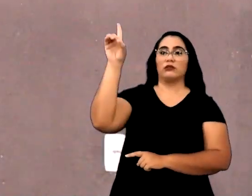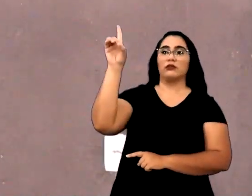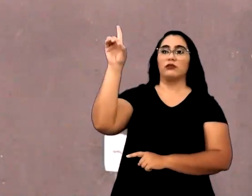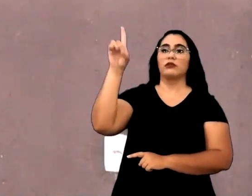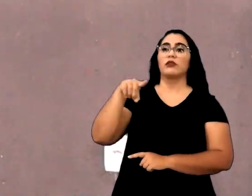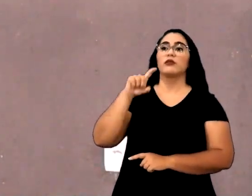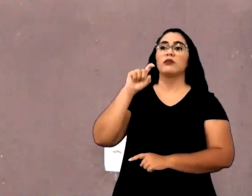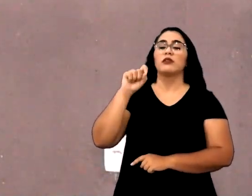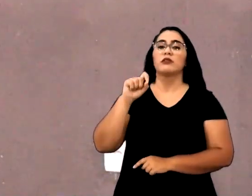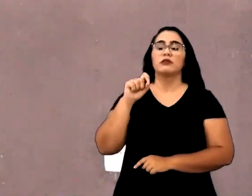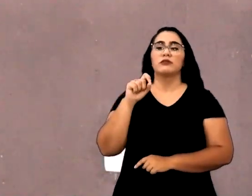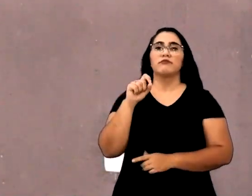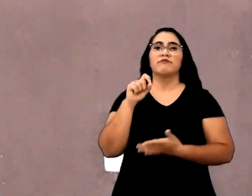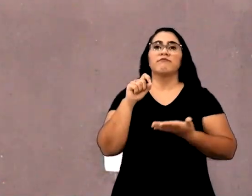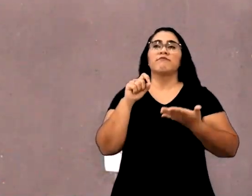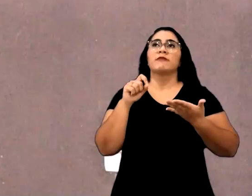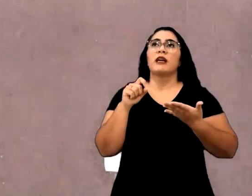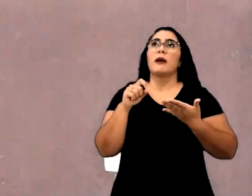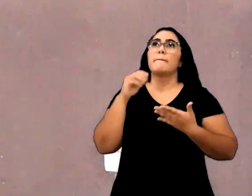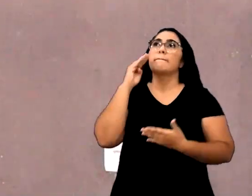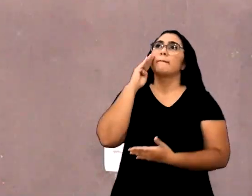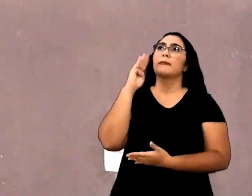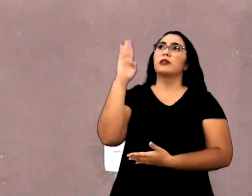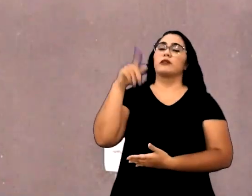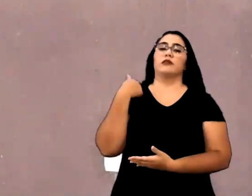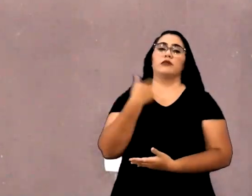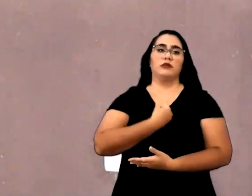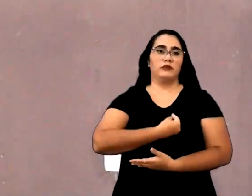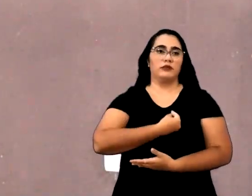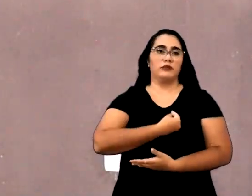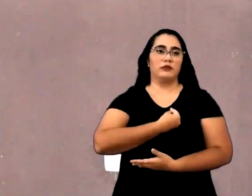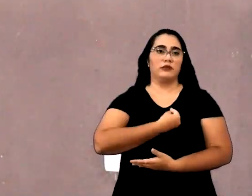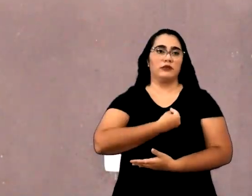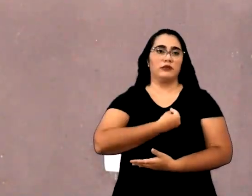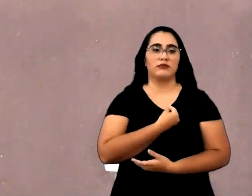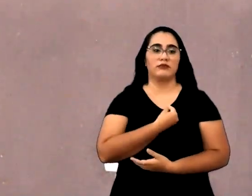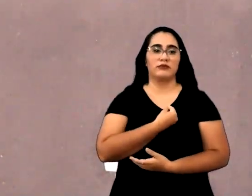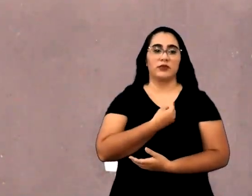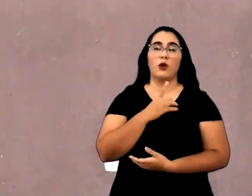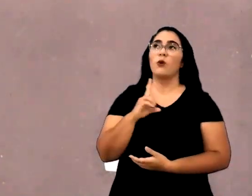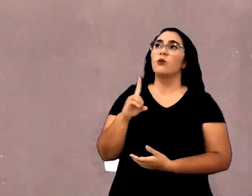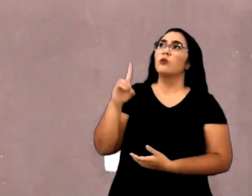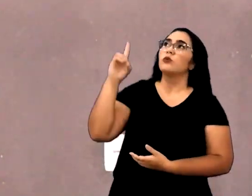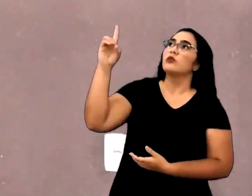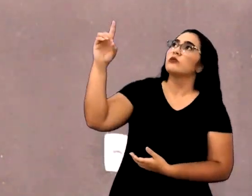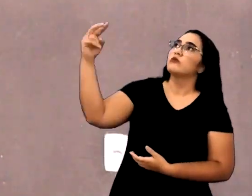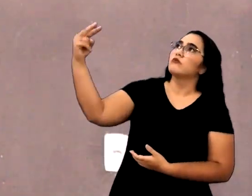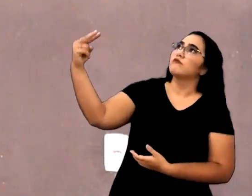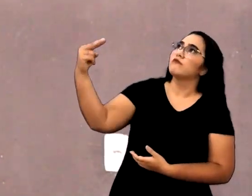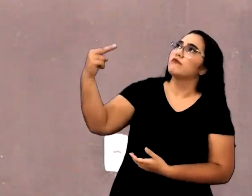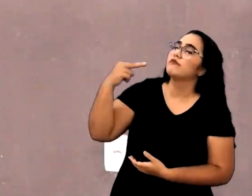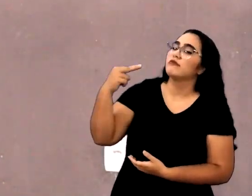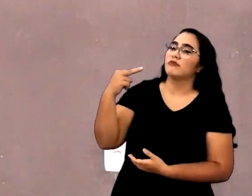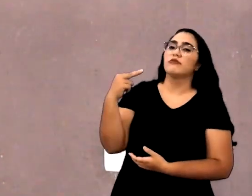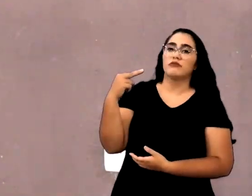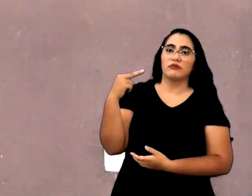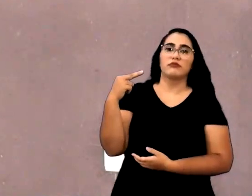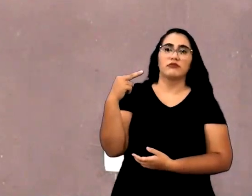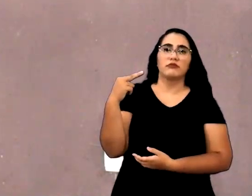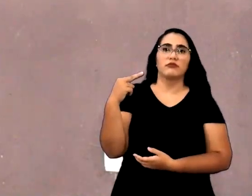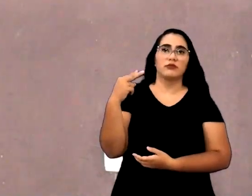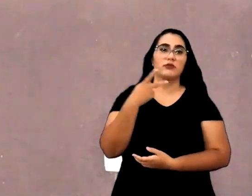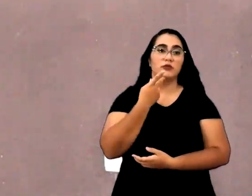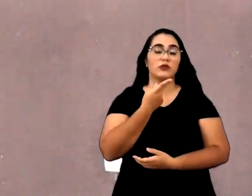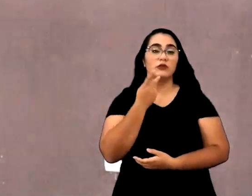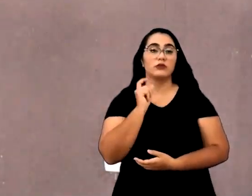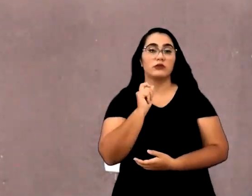nossa identidade principal. É o nosso Deus que nos ouve. E ele diz,